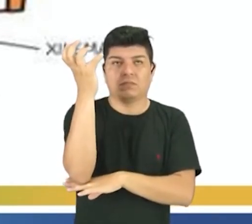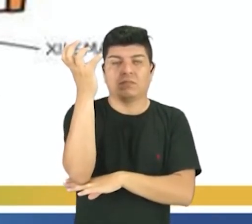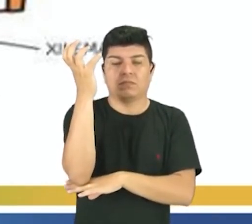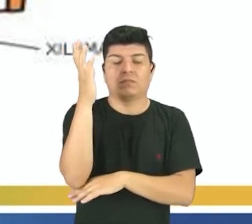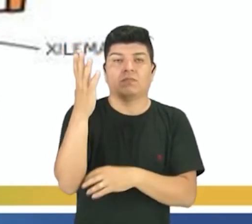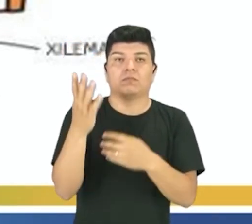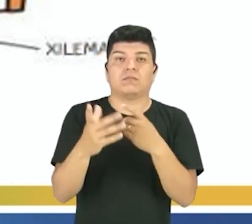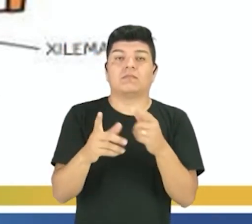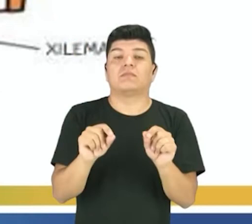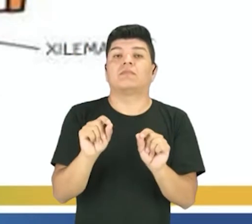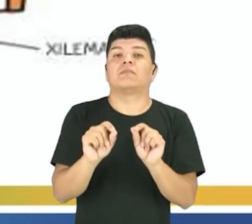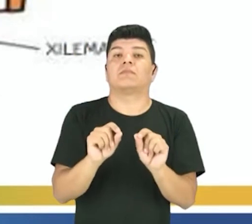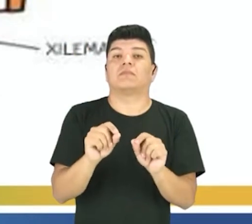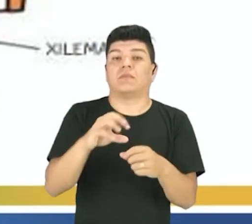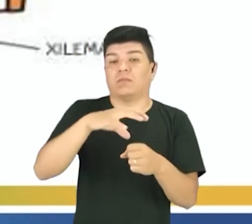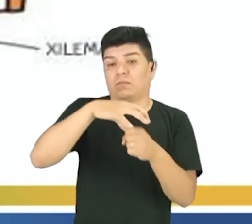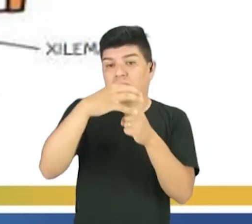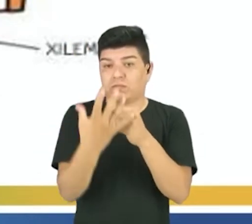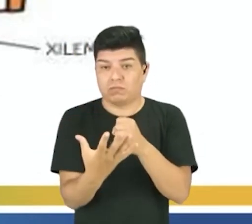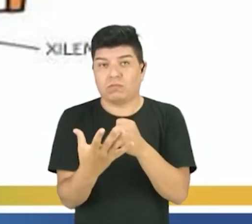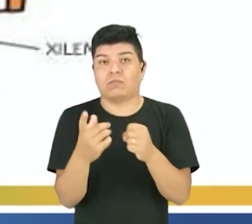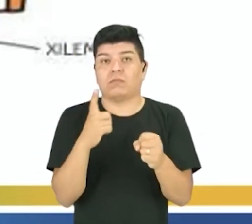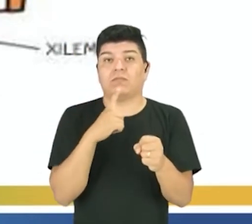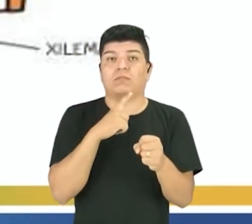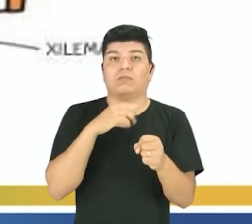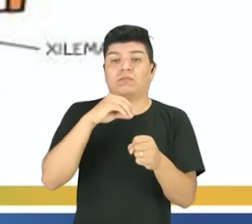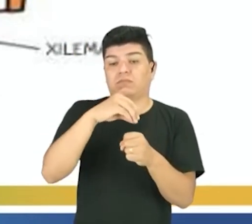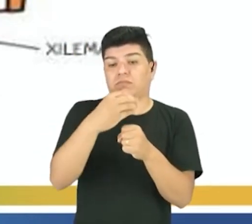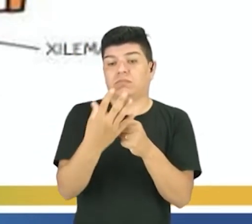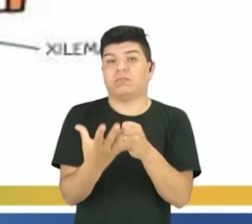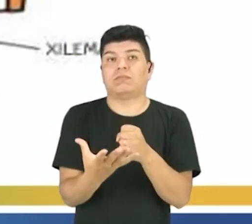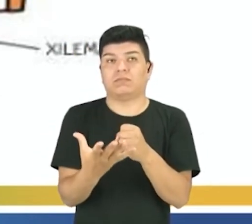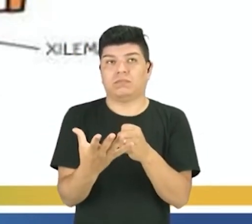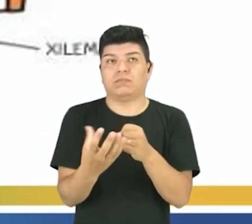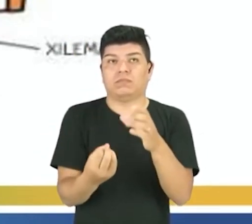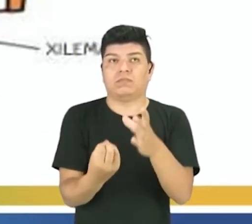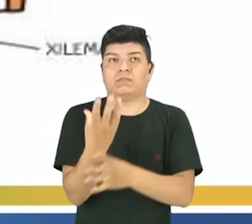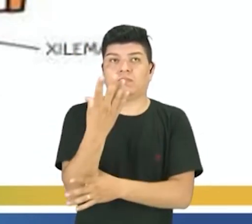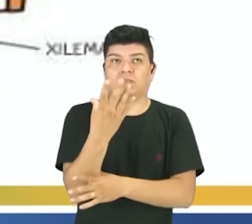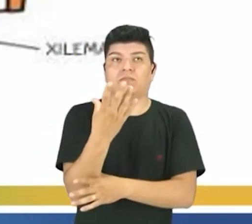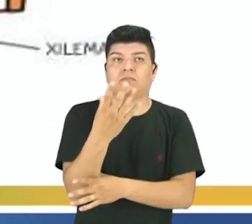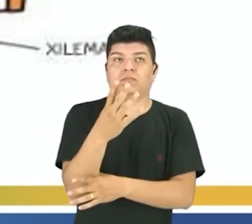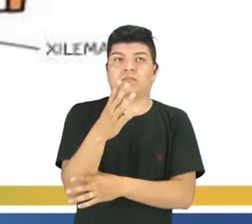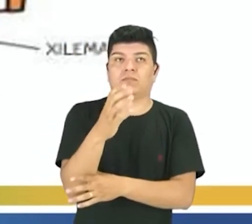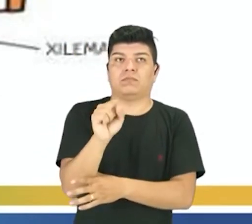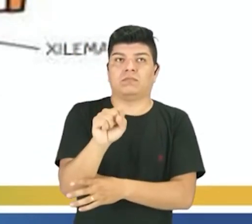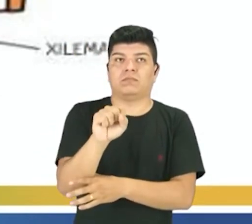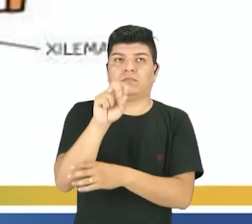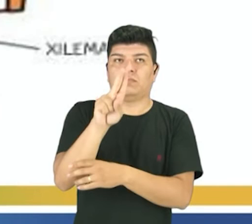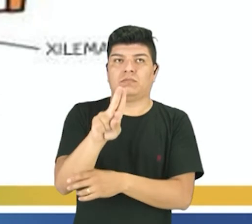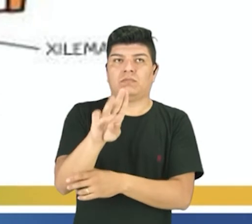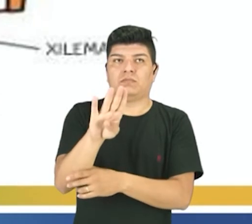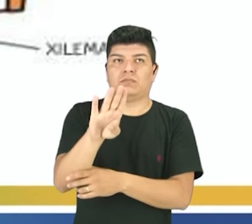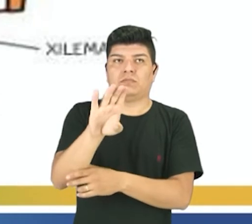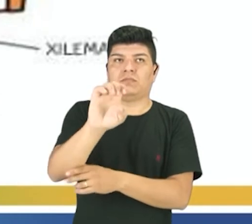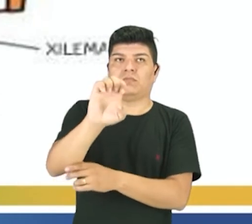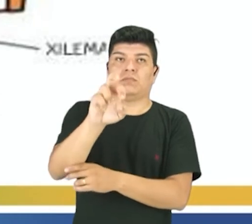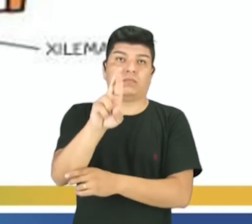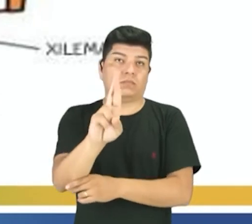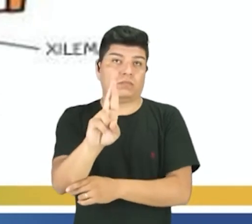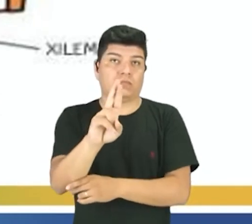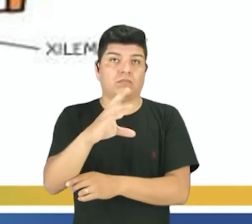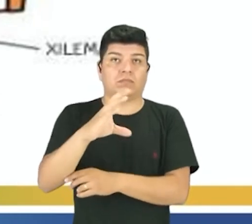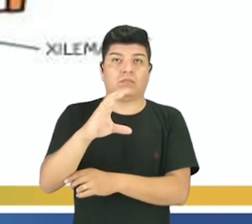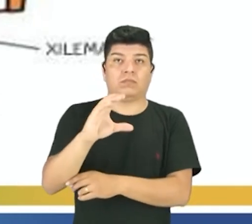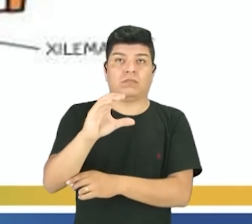né? E aí, para fora, o felogênio origina o suber e para dentro o feloderma, né? E o